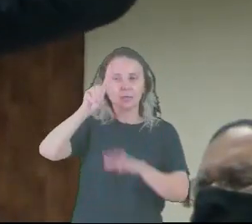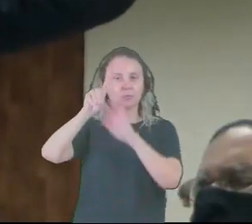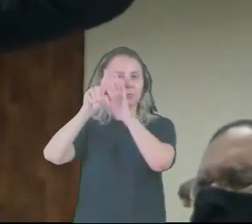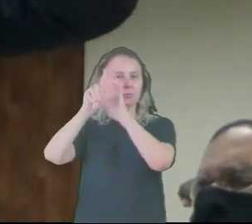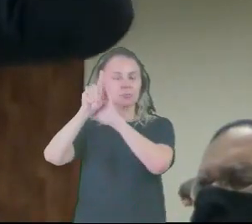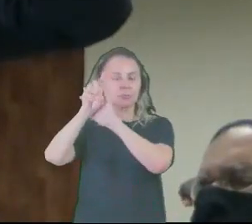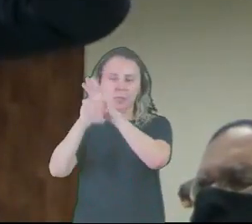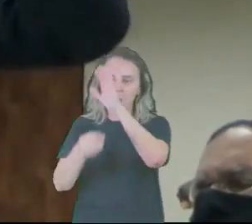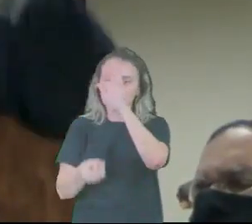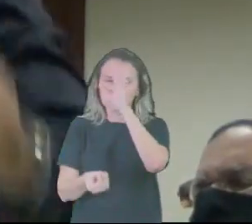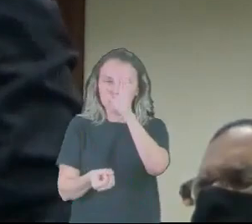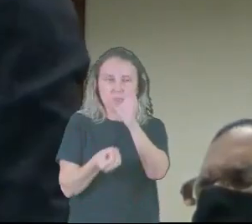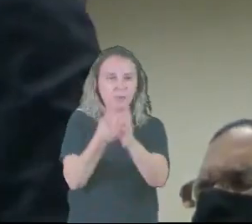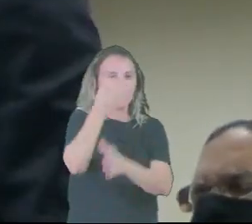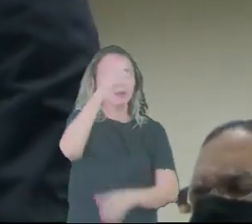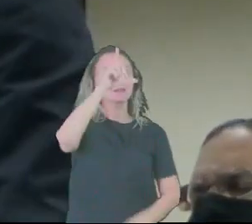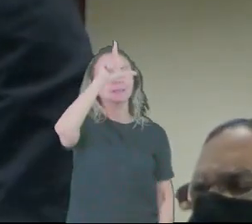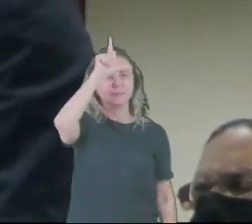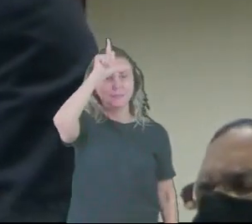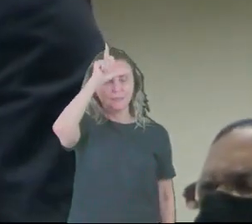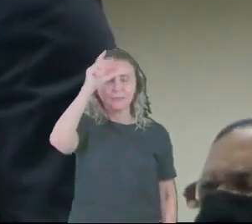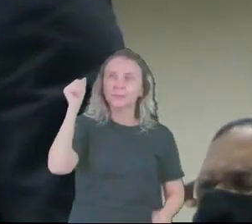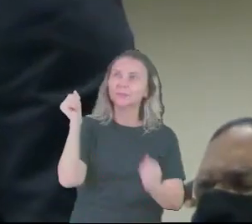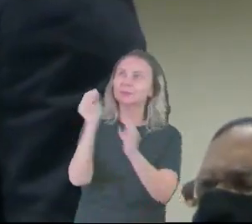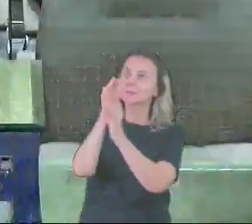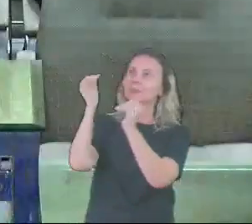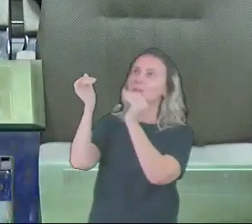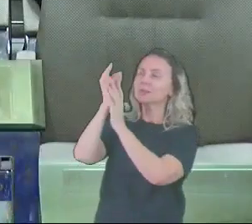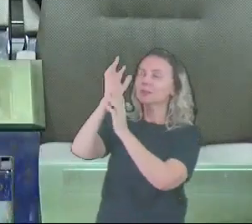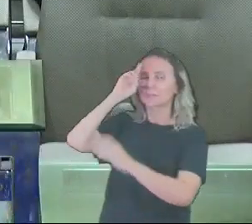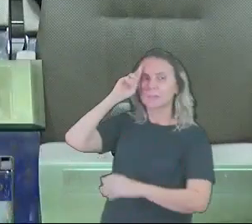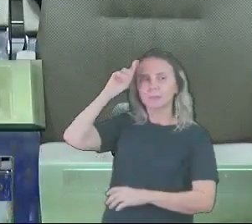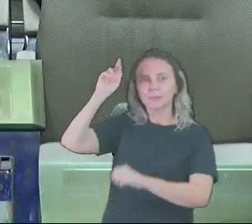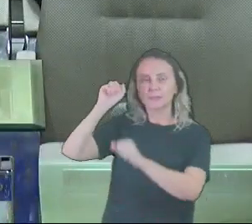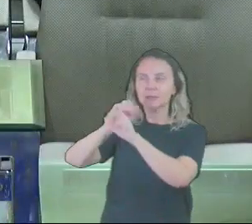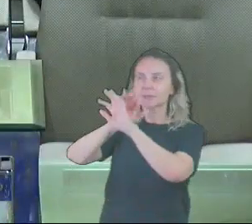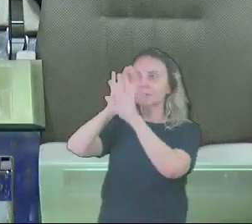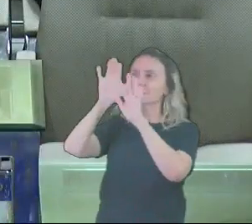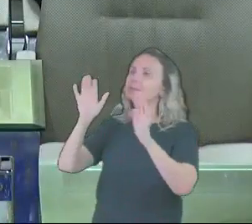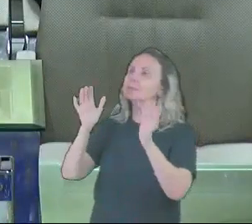Deus louve ao Senhor por causa disso glórias a Jesus